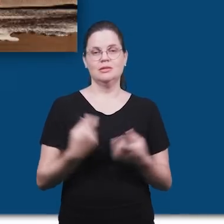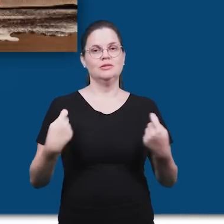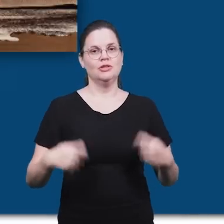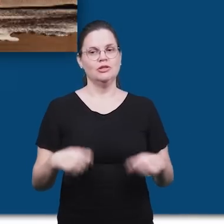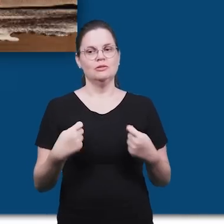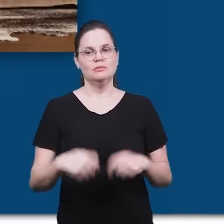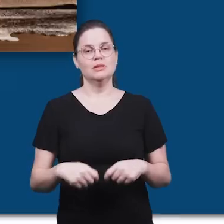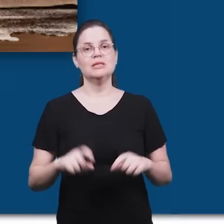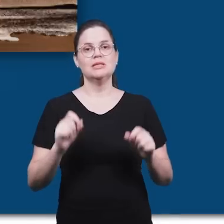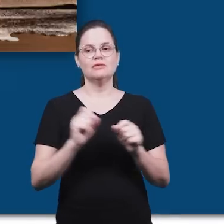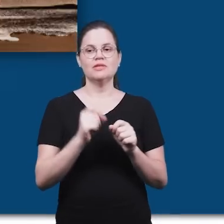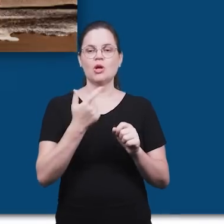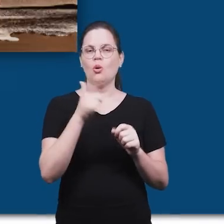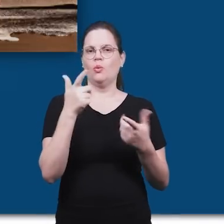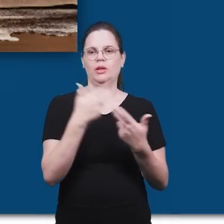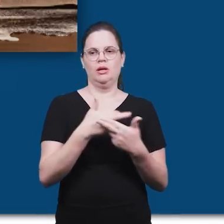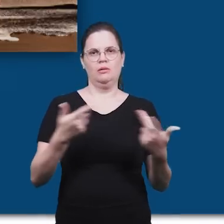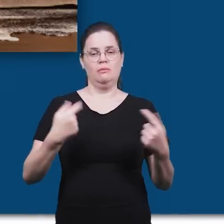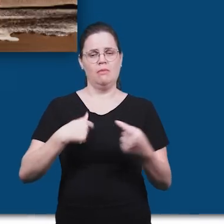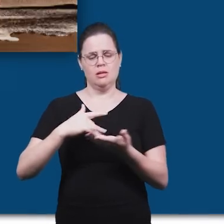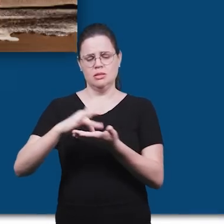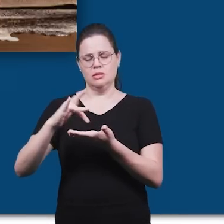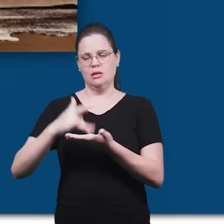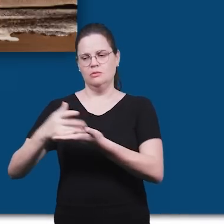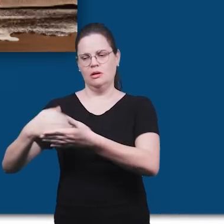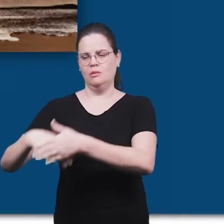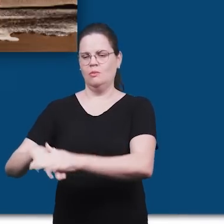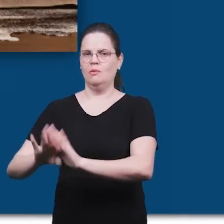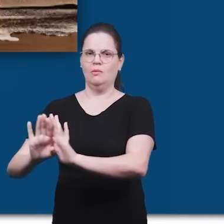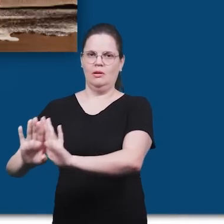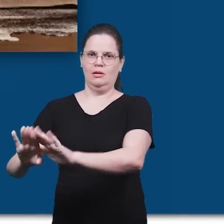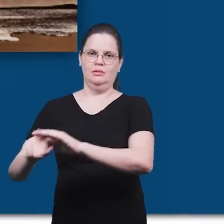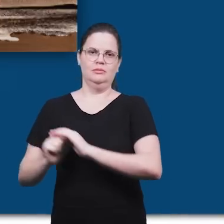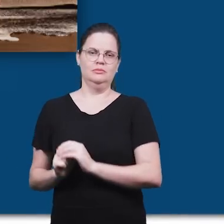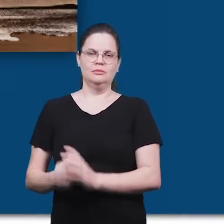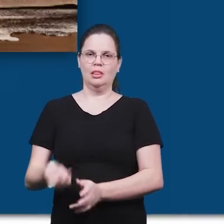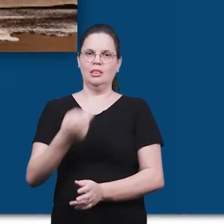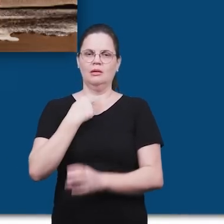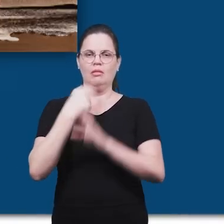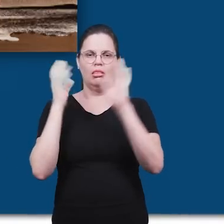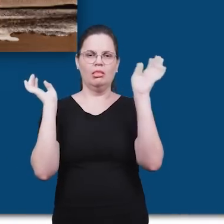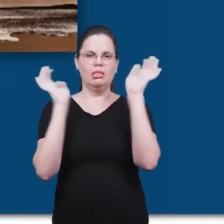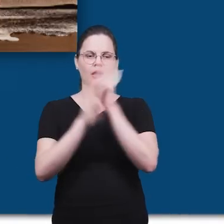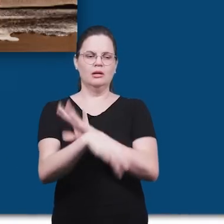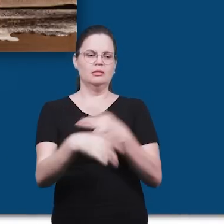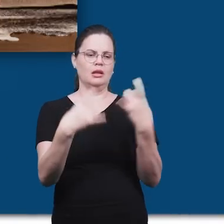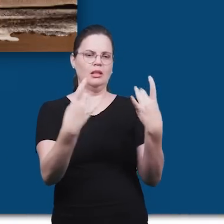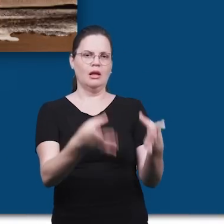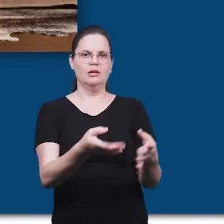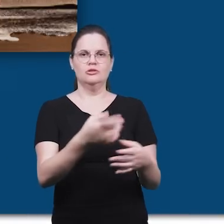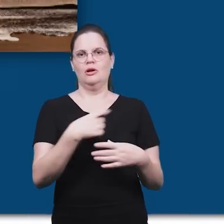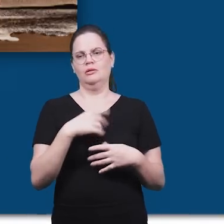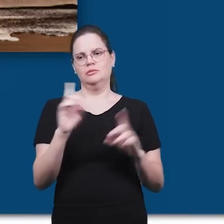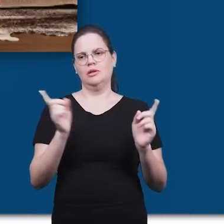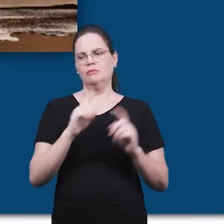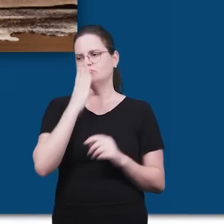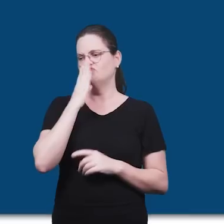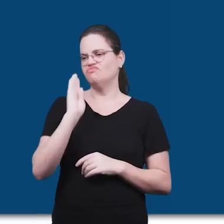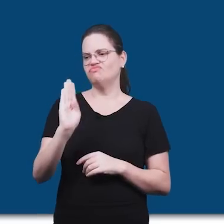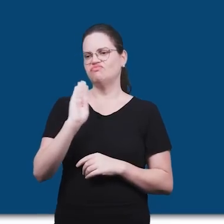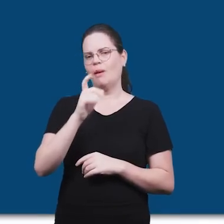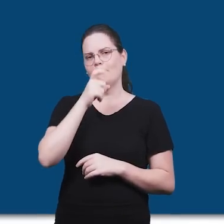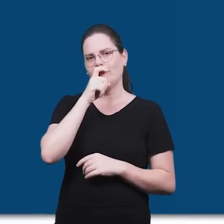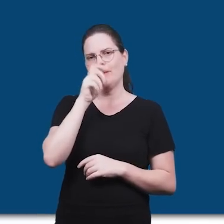tem que fazer. Mas o celular não pode ser uma distração na nossa casa. E se o